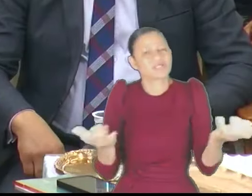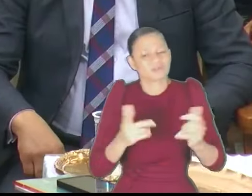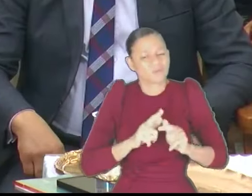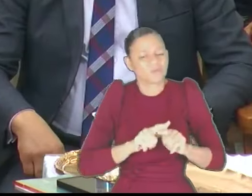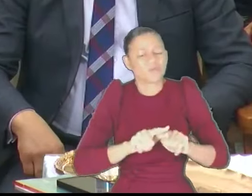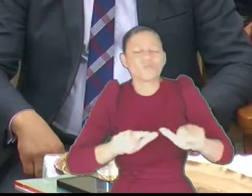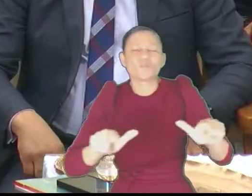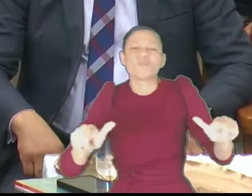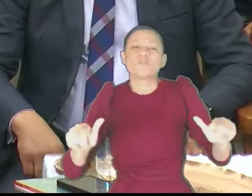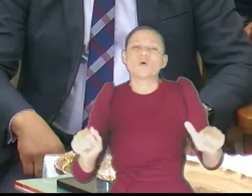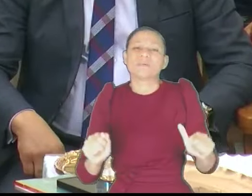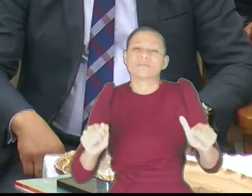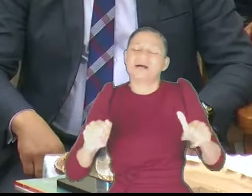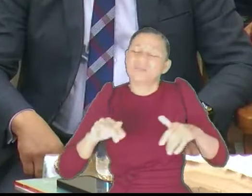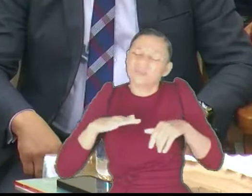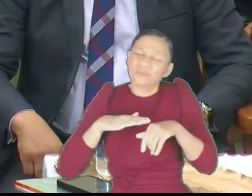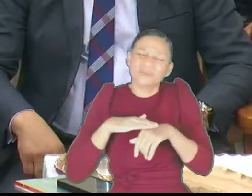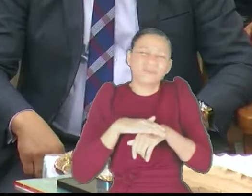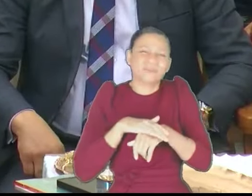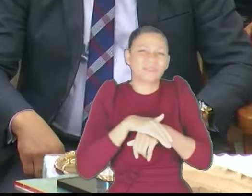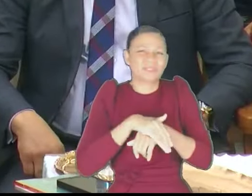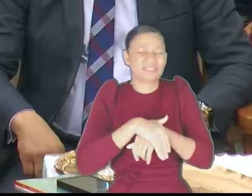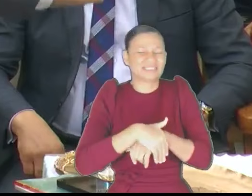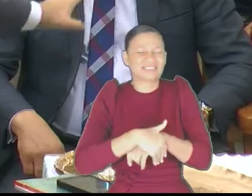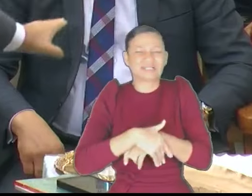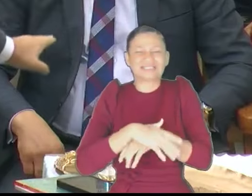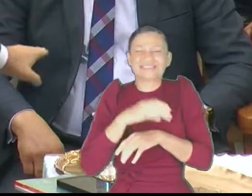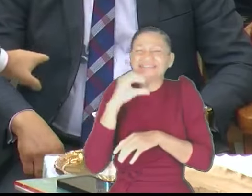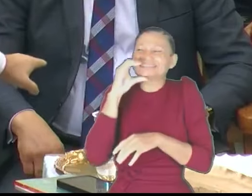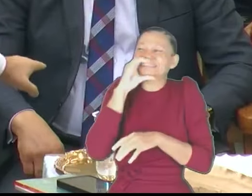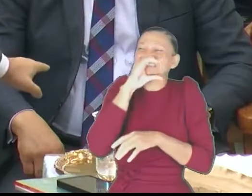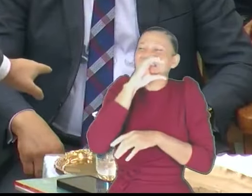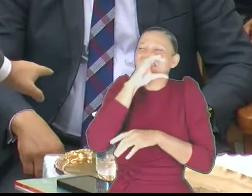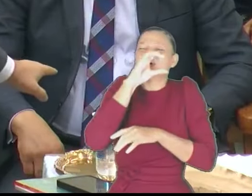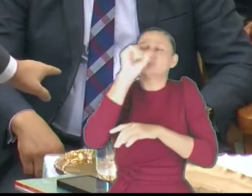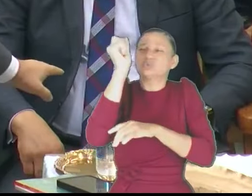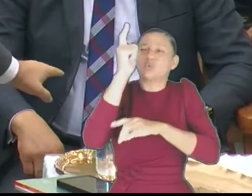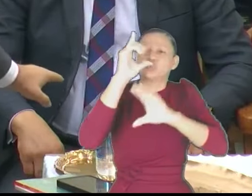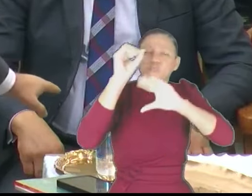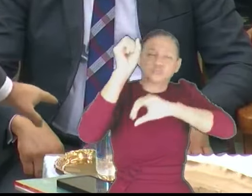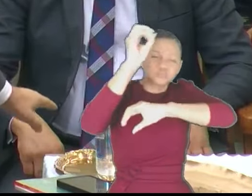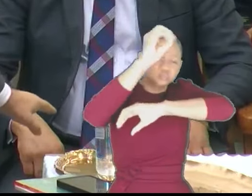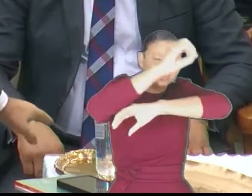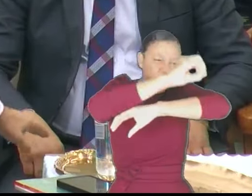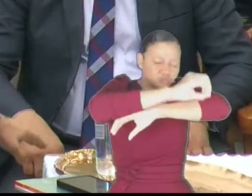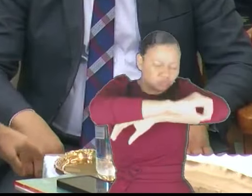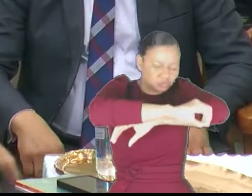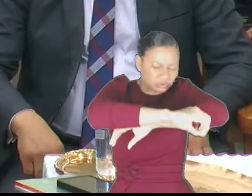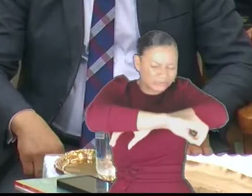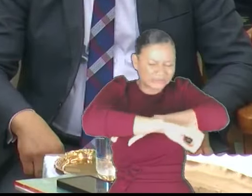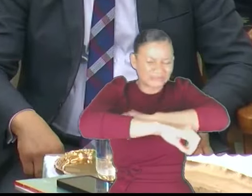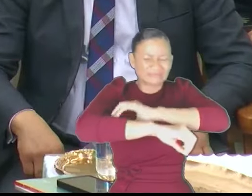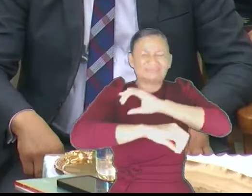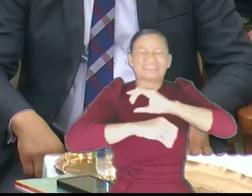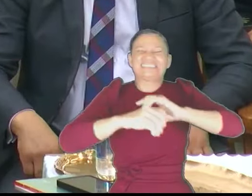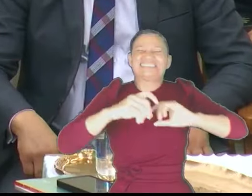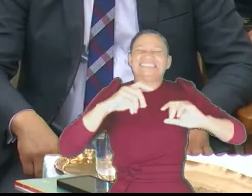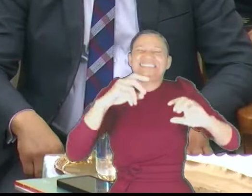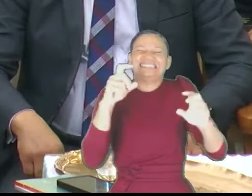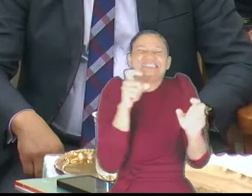Mas a noite vem chegando, o calor vai embora e o frio vem. Jeová disse: não tem problema, eu